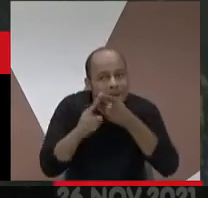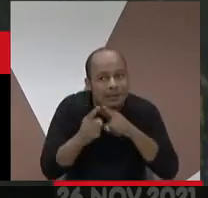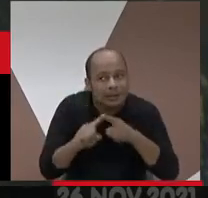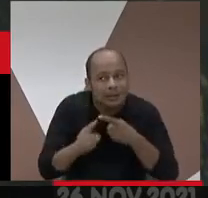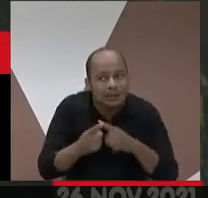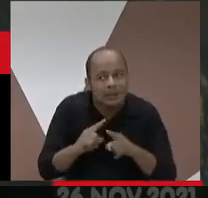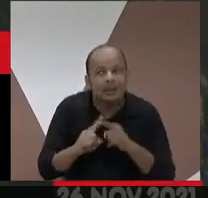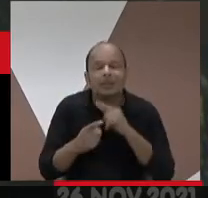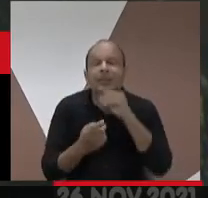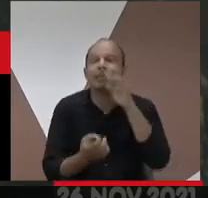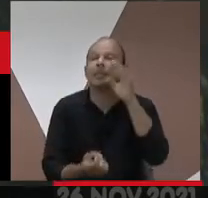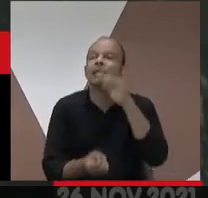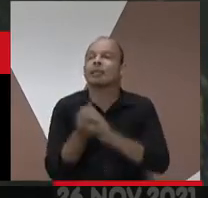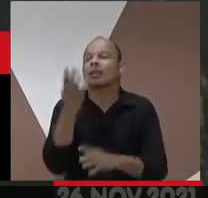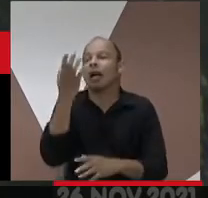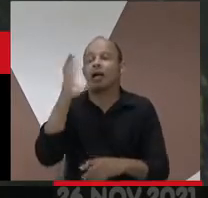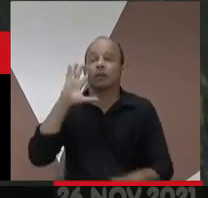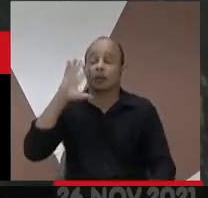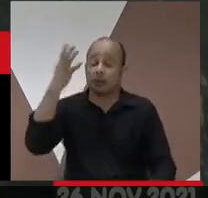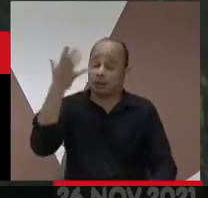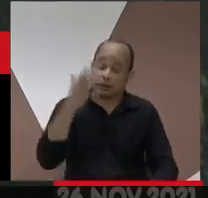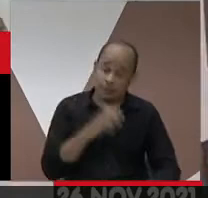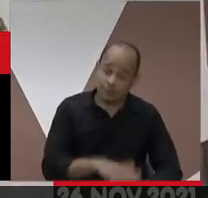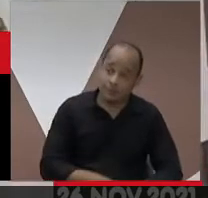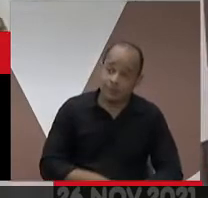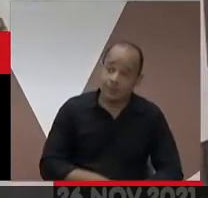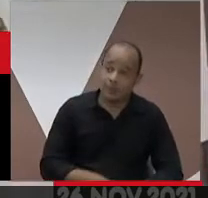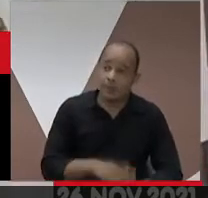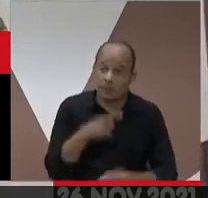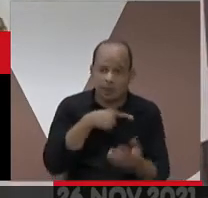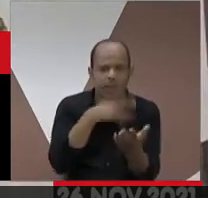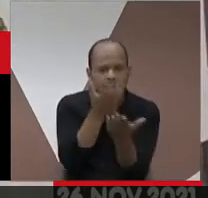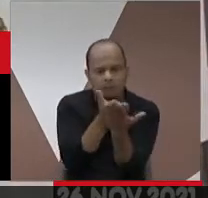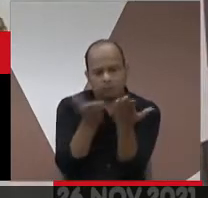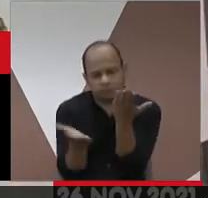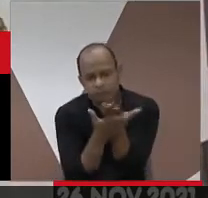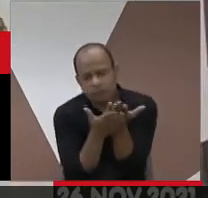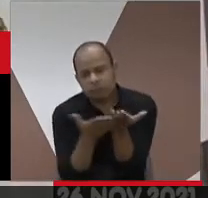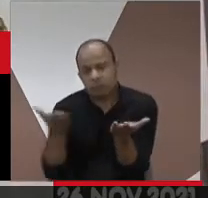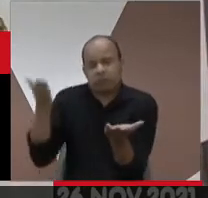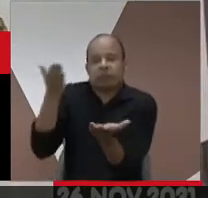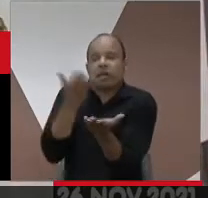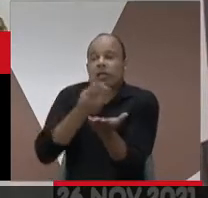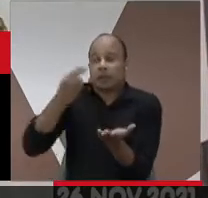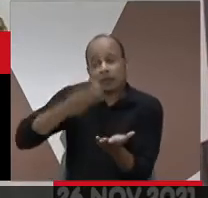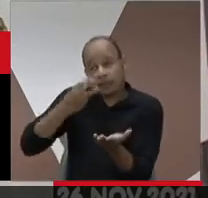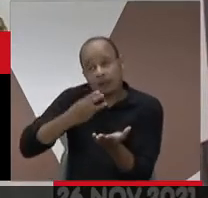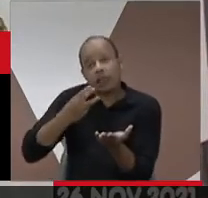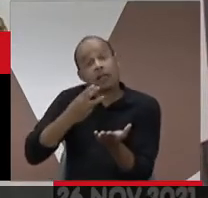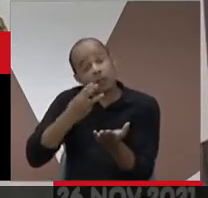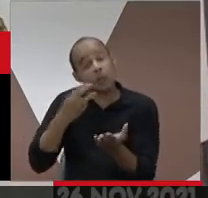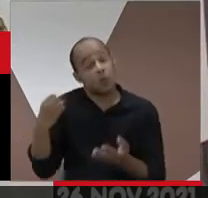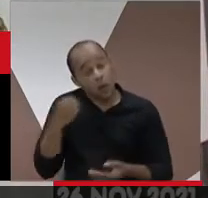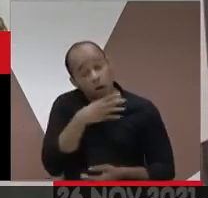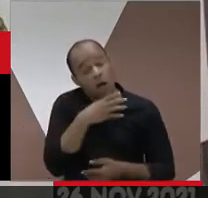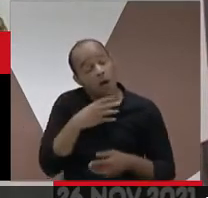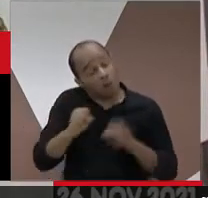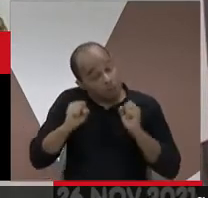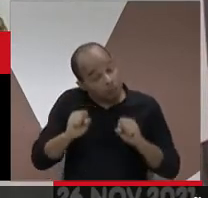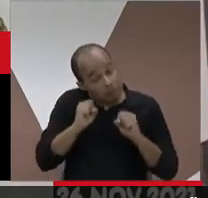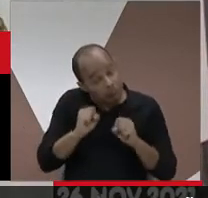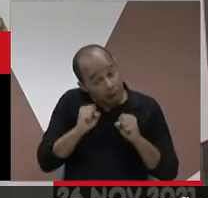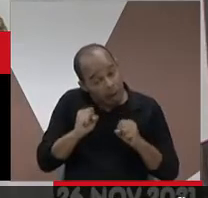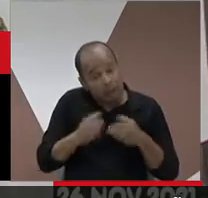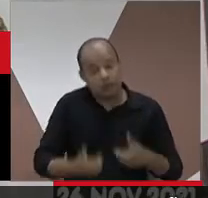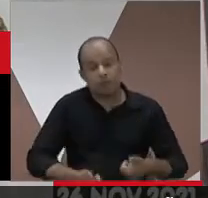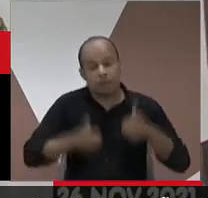sei se vocês já receberam ela, até muito inovadora, né? Em vez de fazer todo esse processo, esses traçados, a